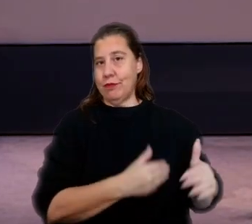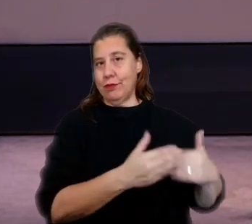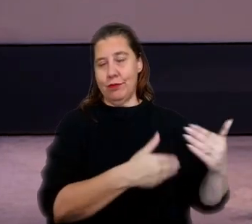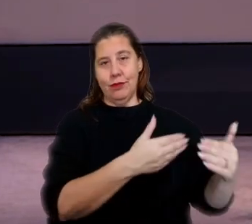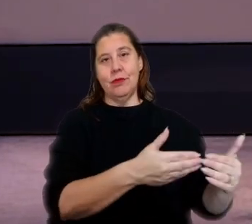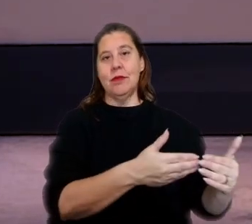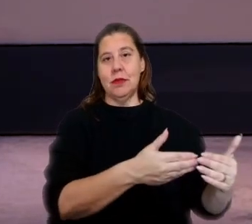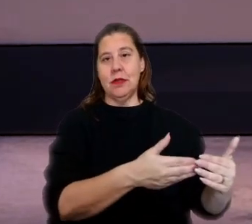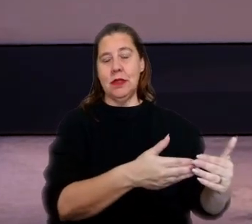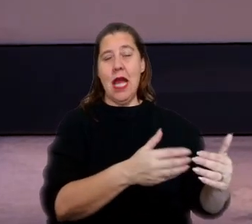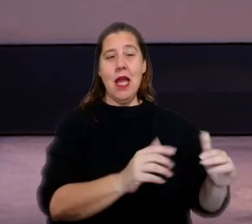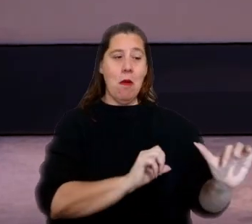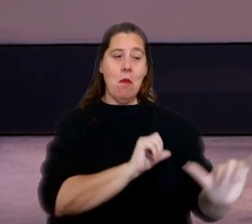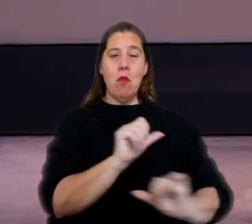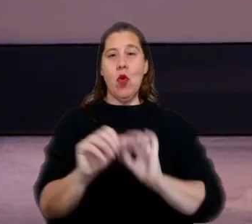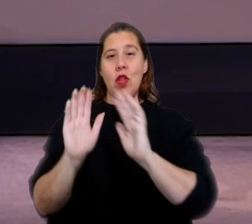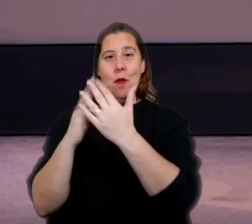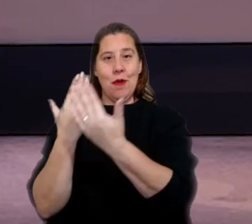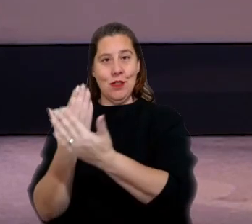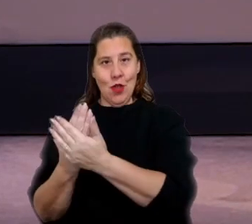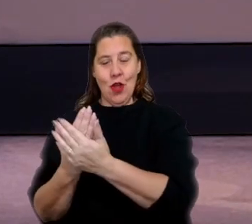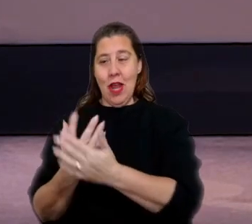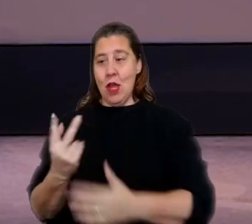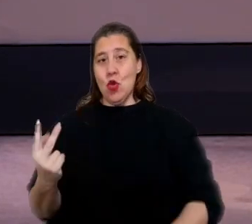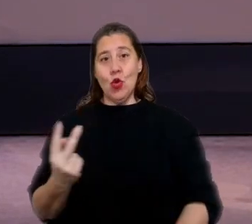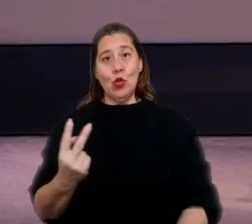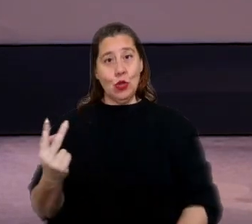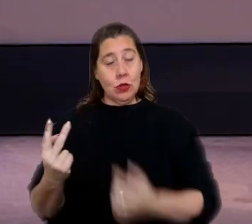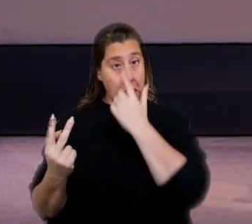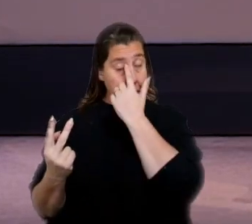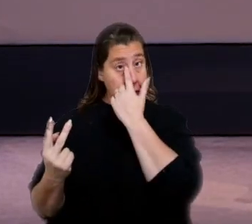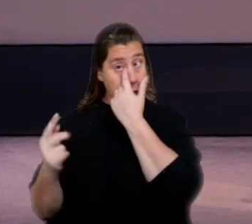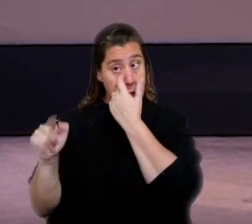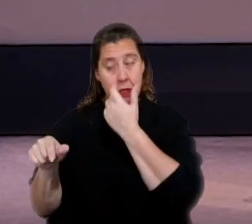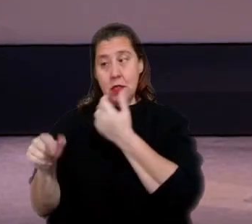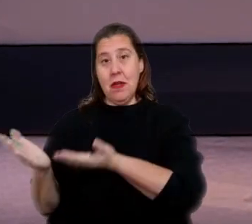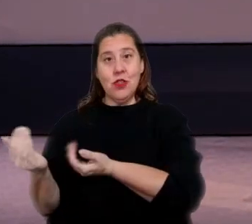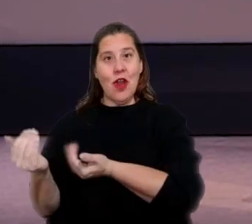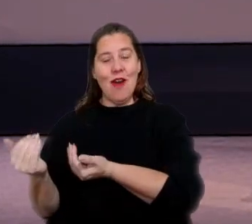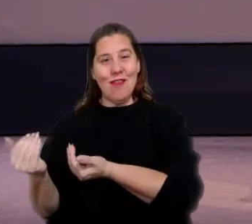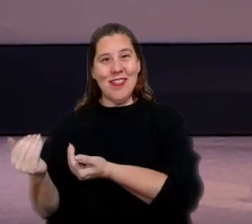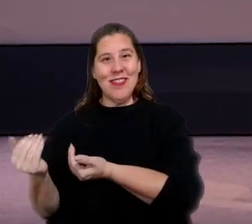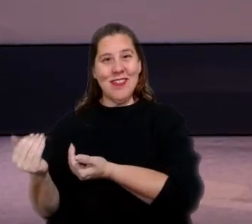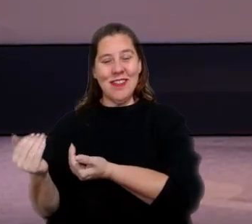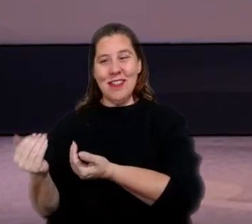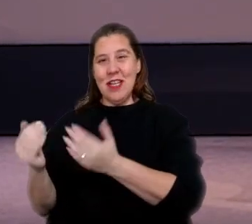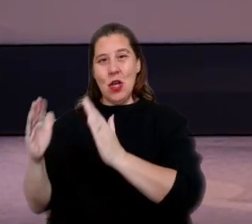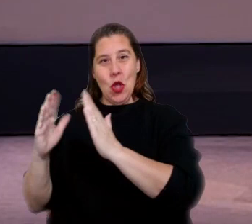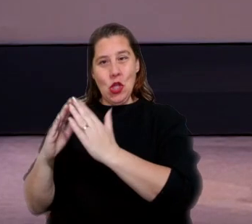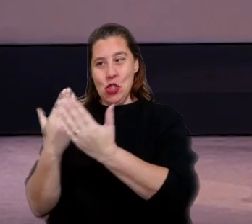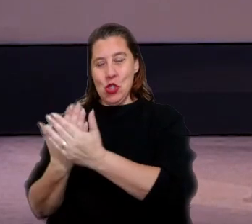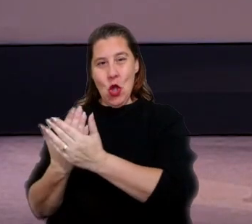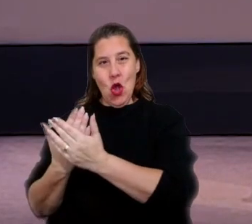ser os menores aí de uma escola cheia de gente mais velha. Até aparece, né, na cena que eles chegam, estão